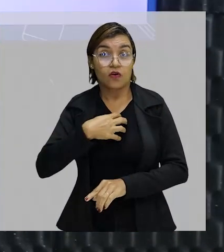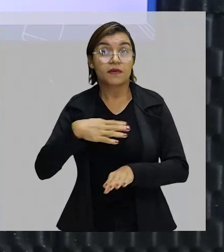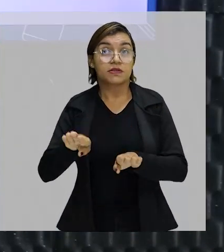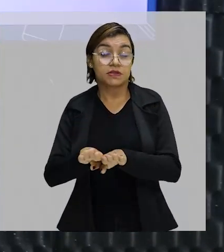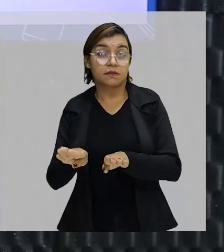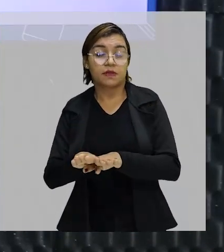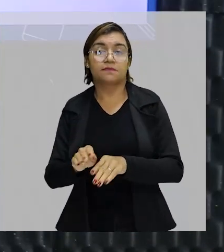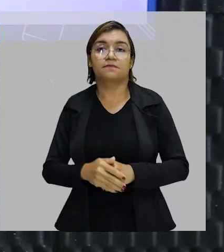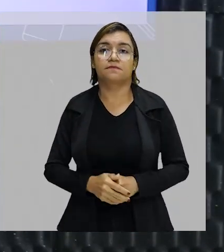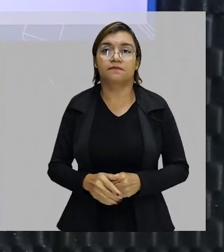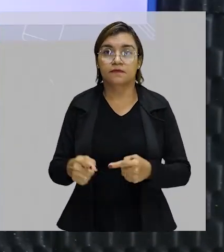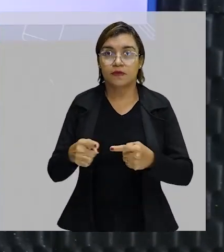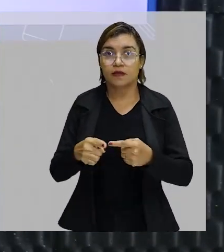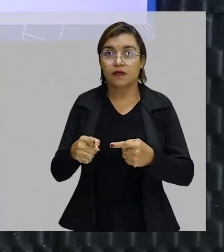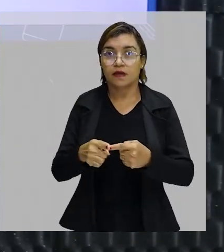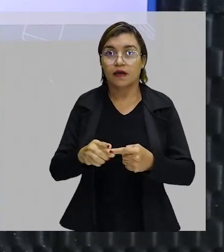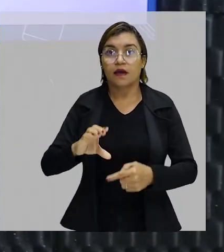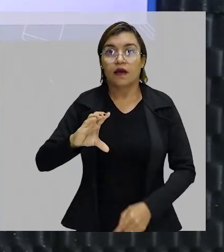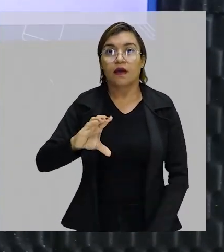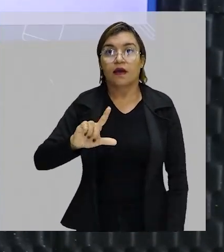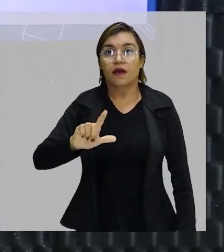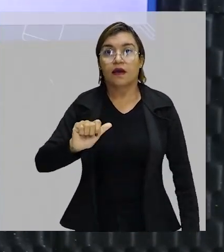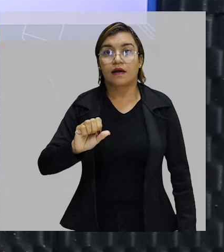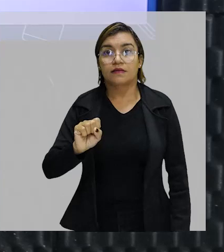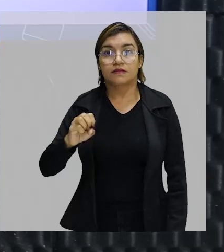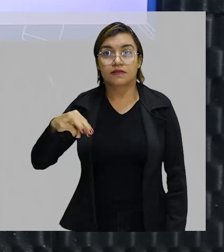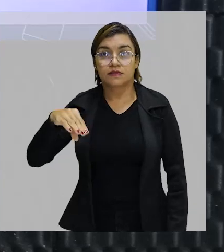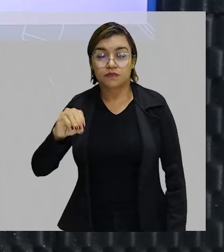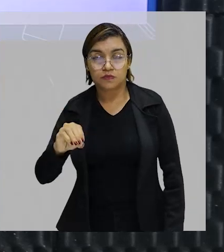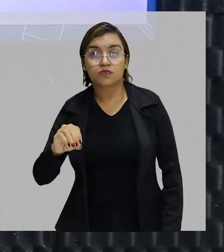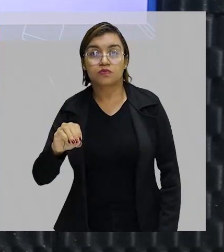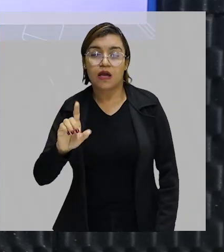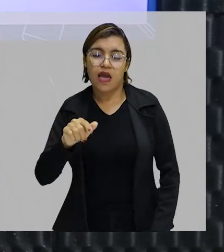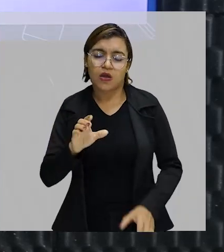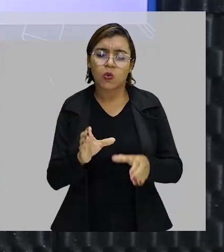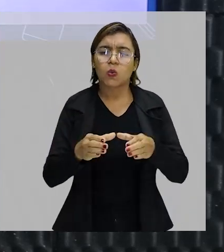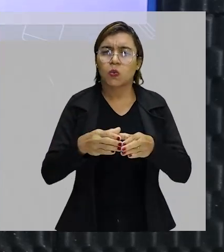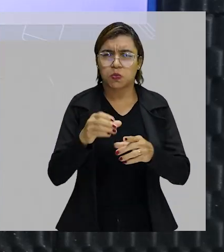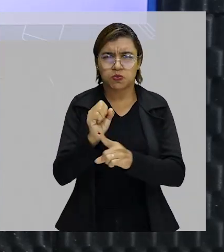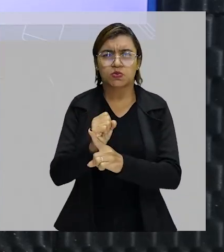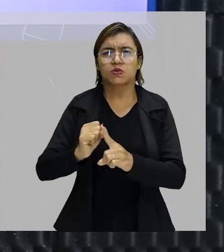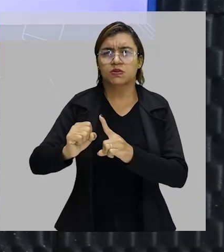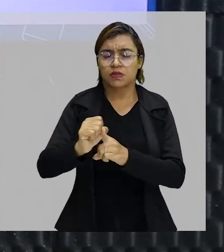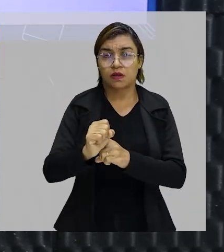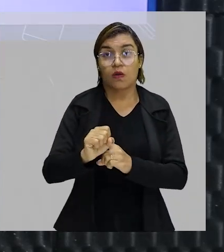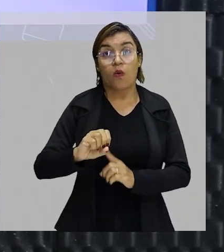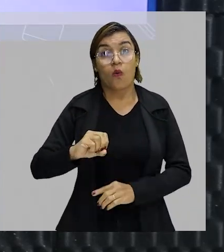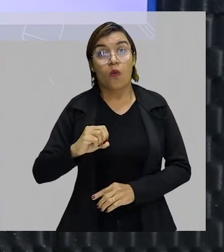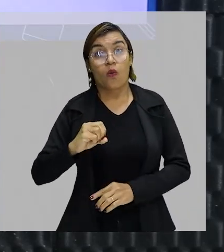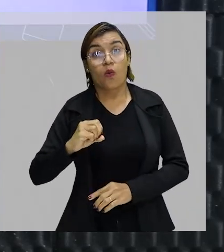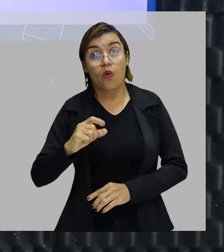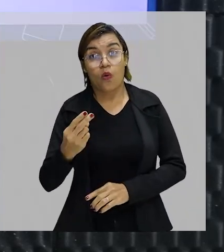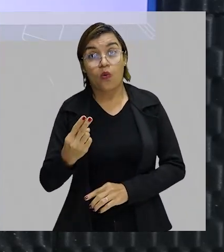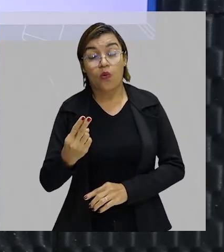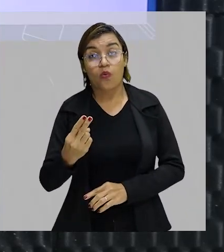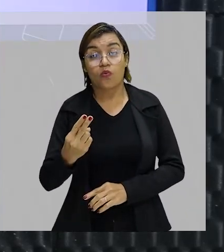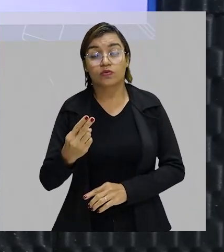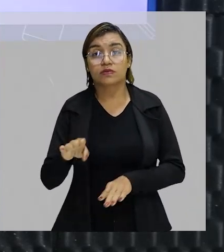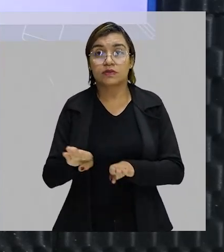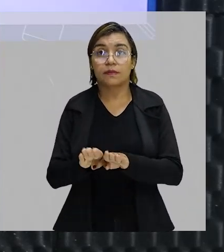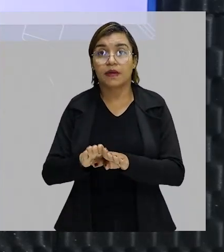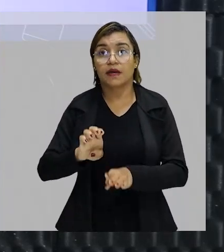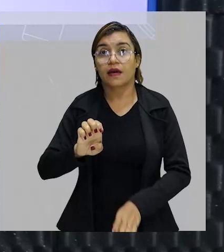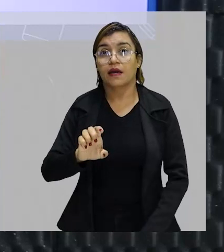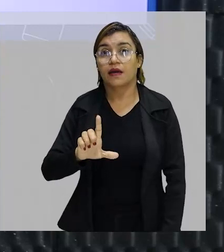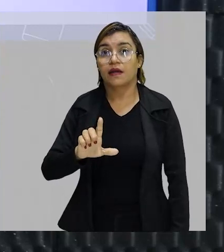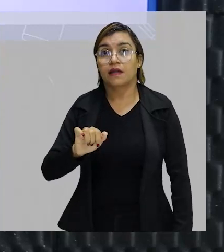pode ser chamado de classismo, que vem de classe social, ou pode ser chamado de elitismo também,